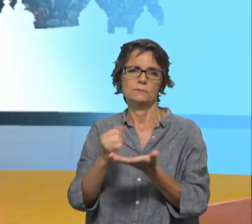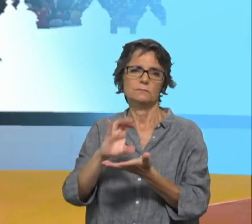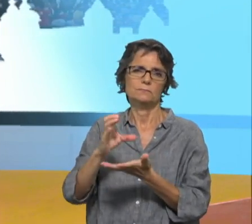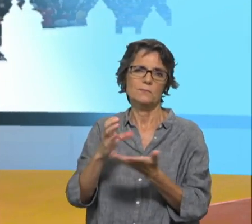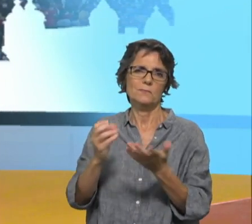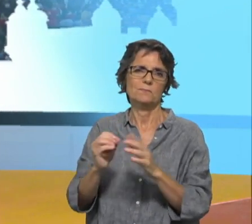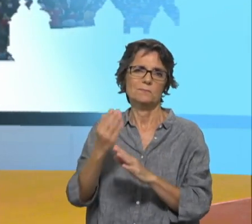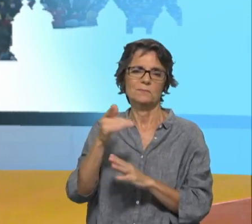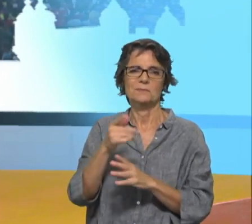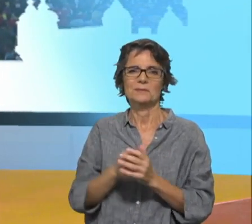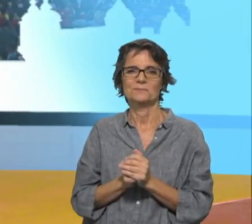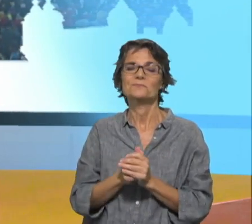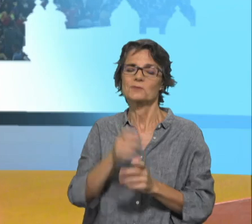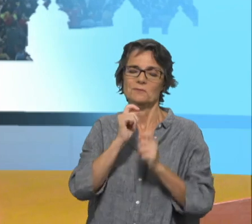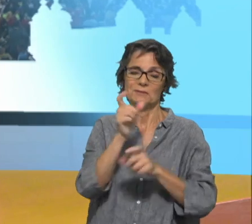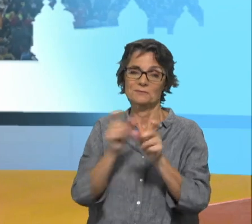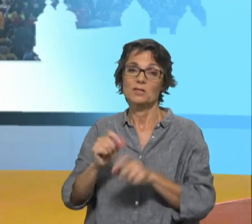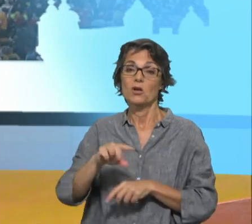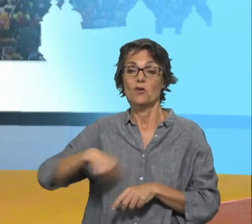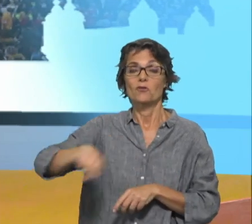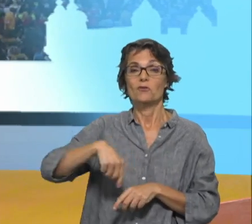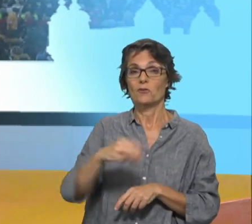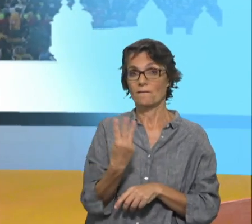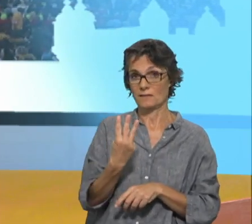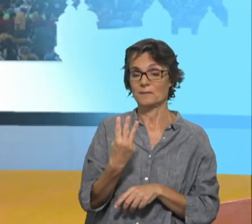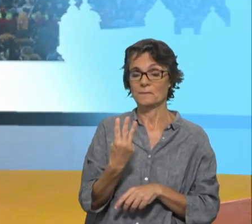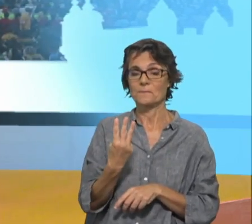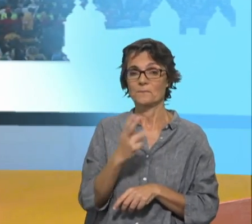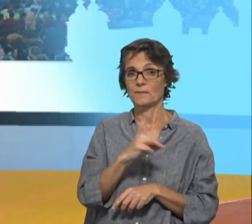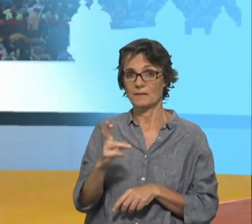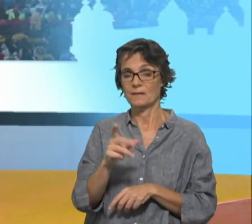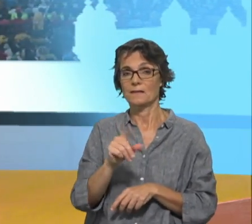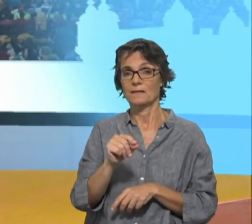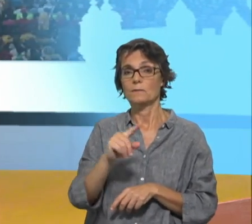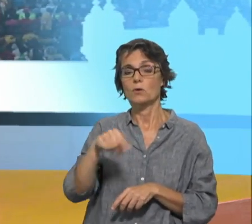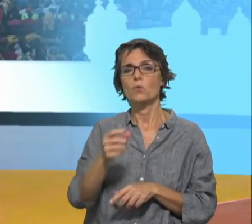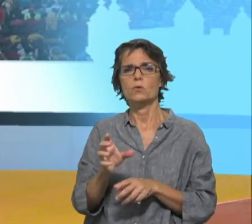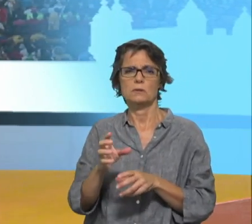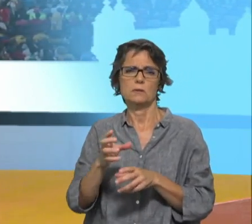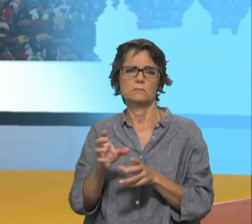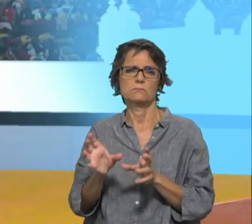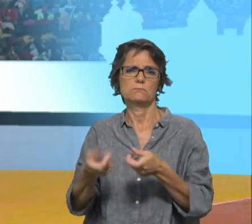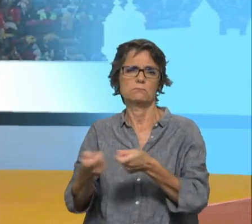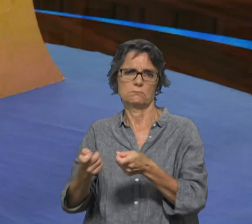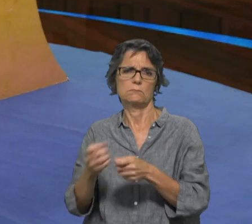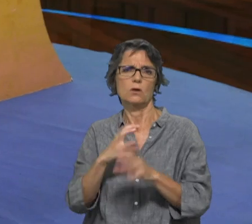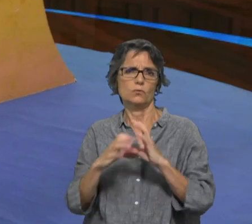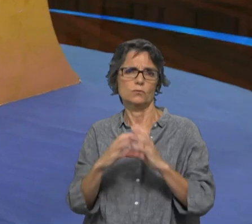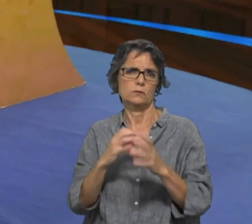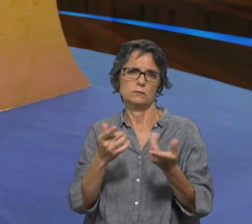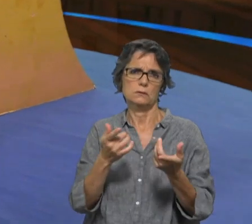Foram jornalistas da Renascença, fomos 3 até ao momento, e foram também de outros órgãos de comunicação, portugueses e estrangeiros, porque de